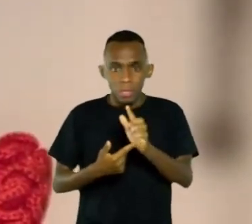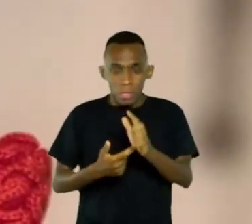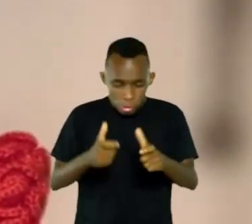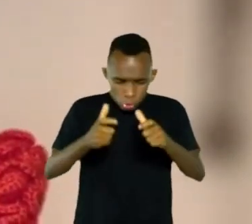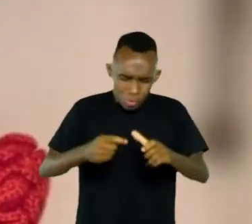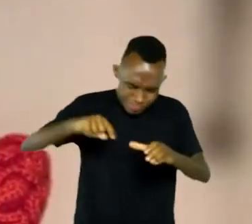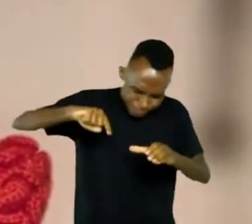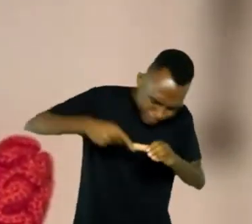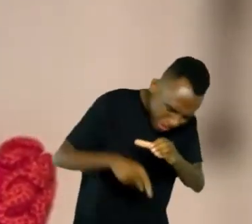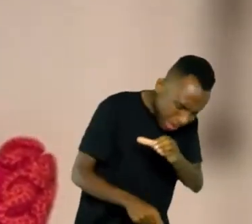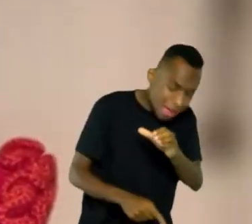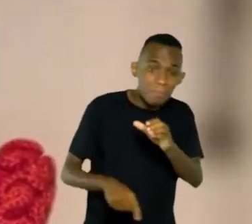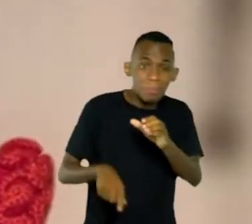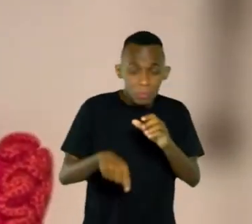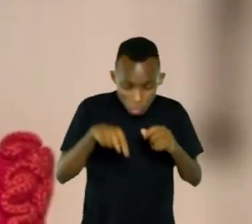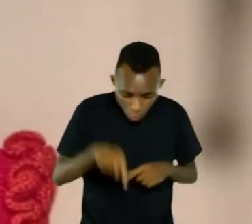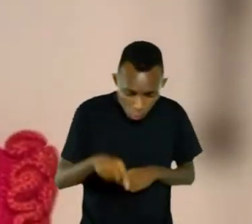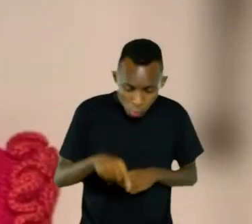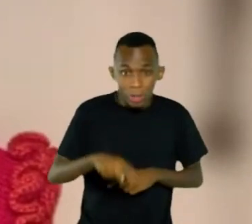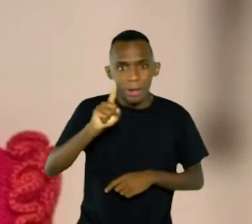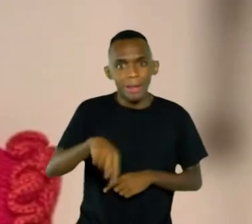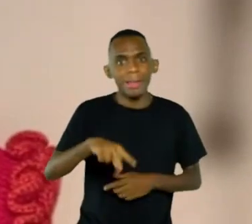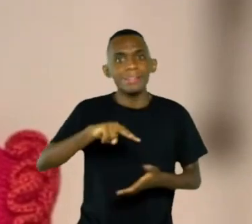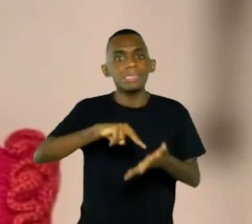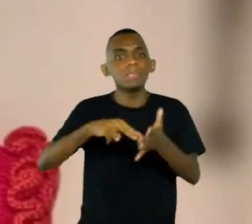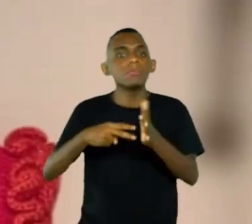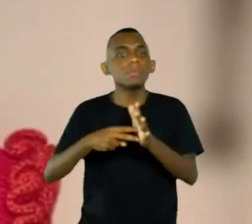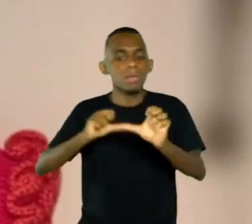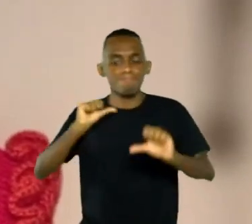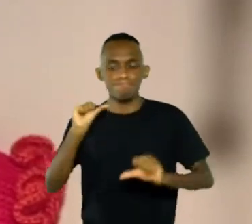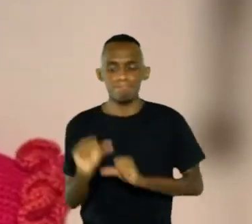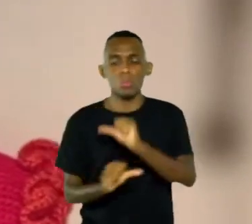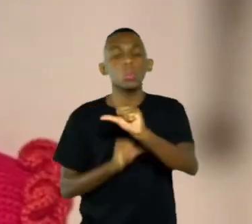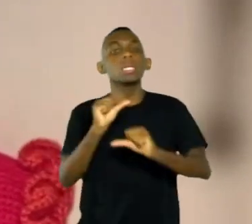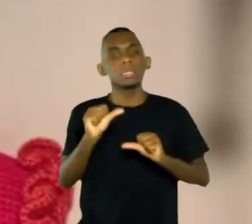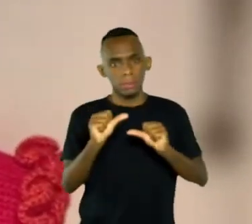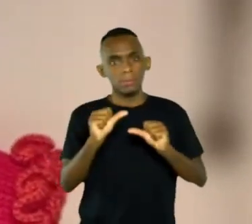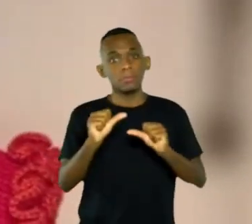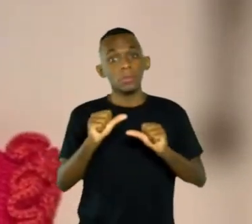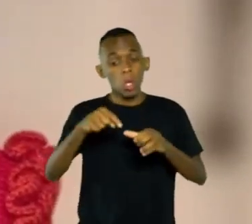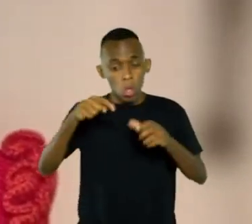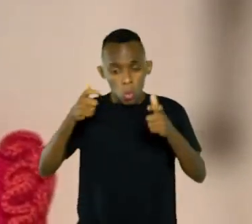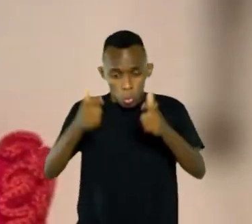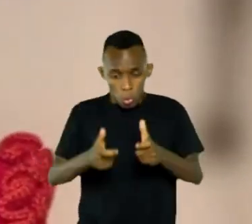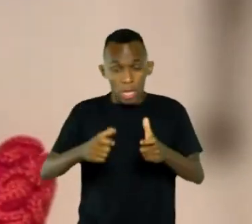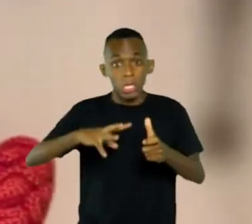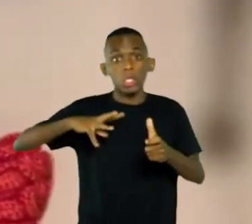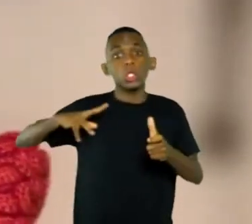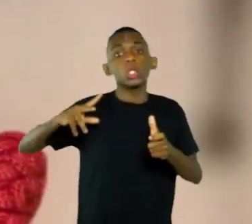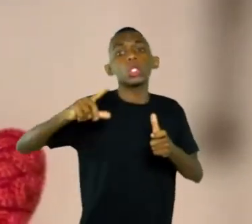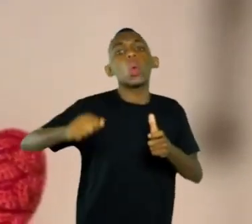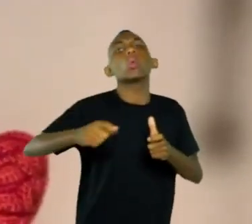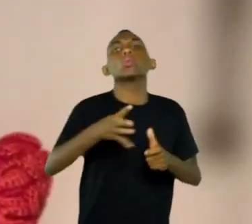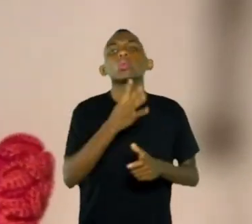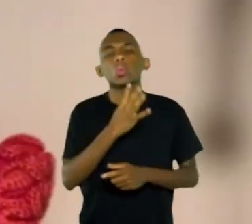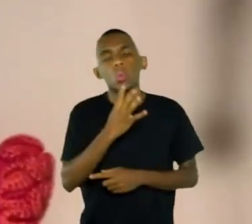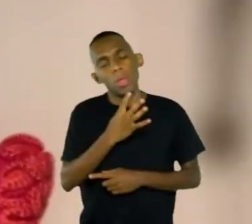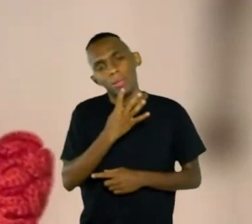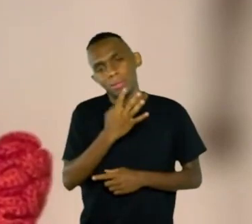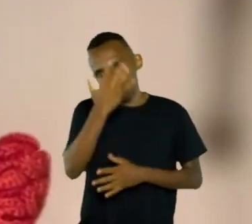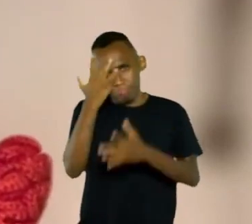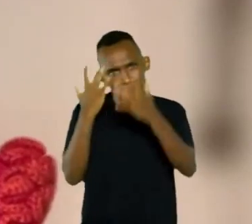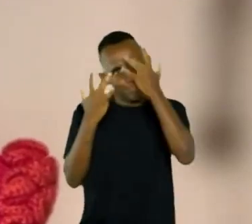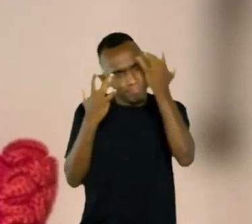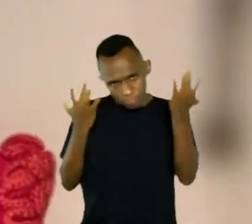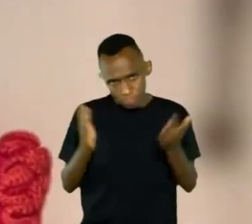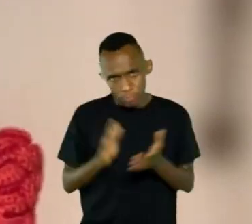muito transformador para quem se propõe a isso, né? E um lugar que todo mundo conhece. E aí, nessa